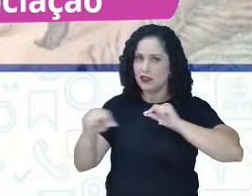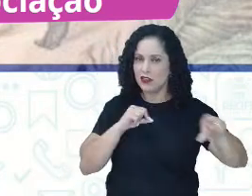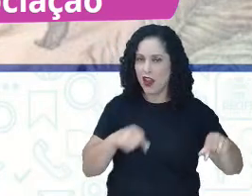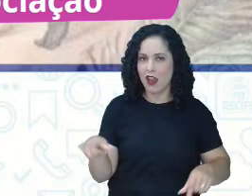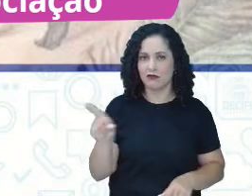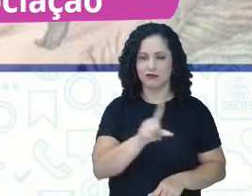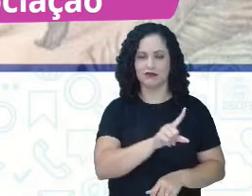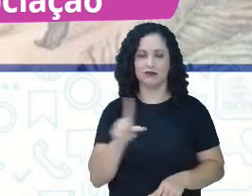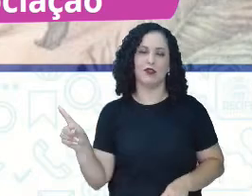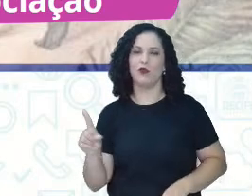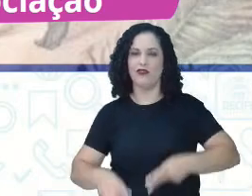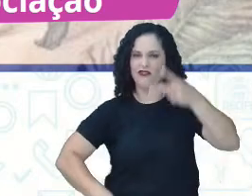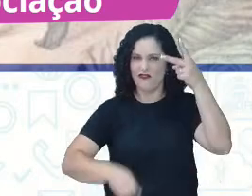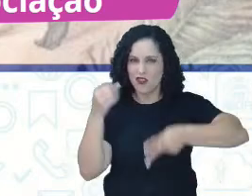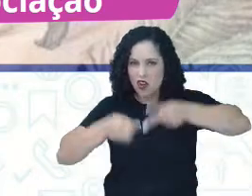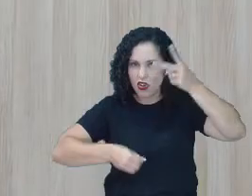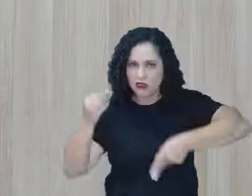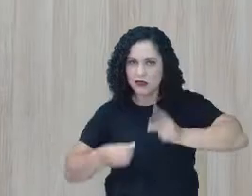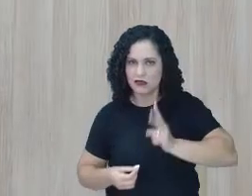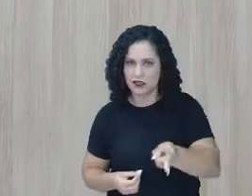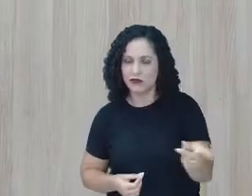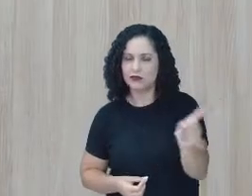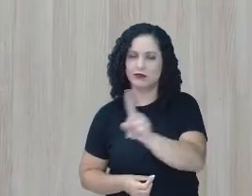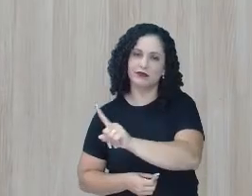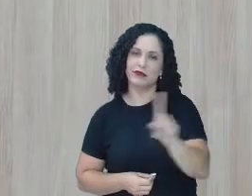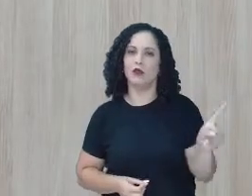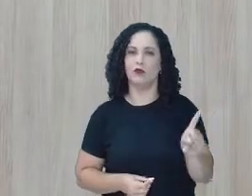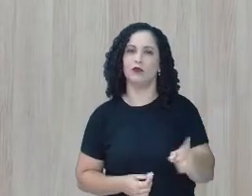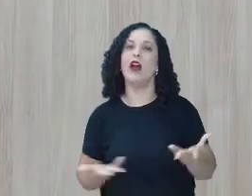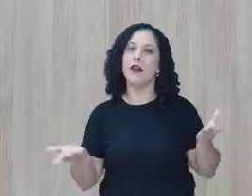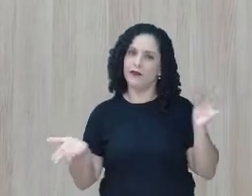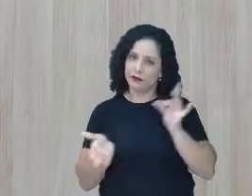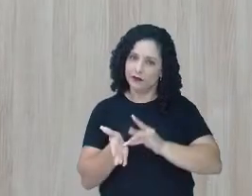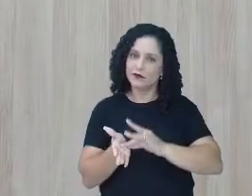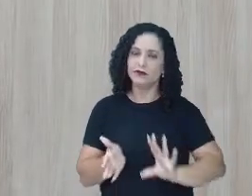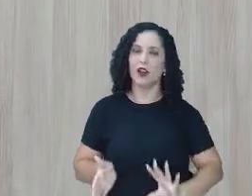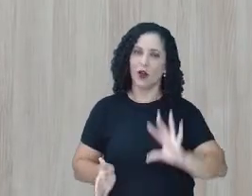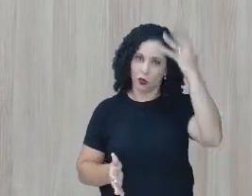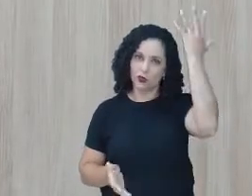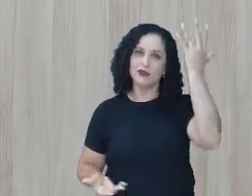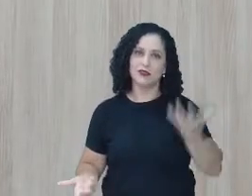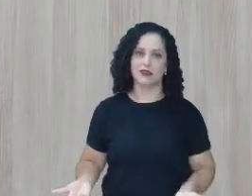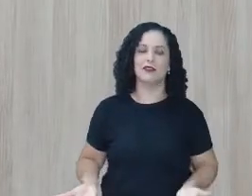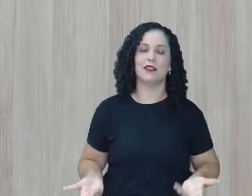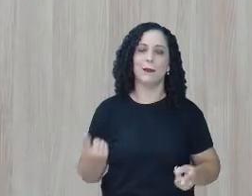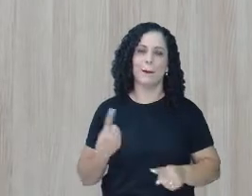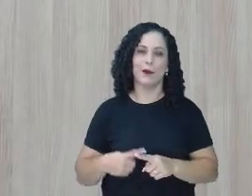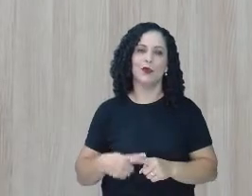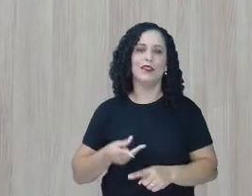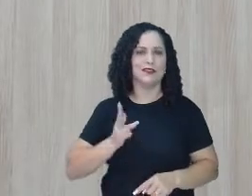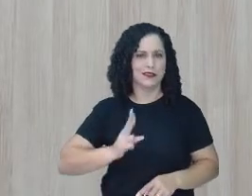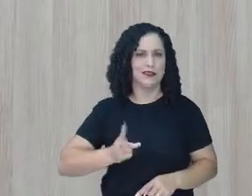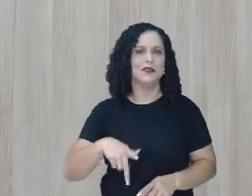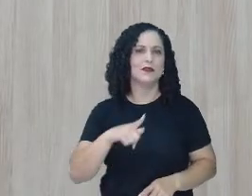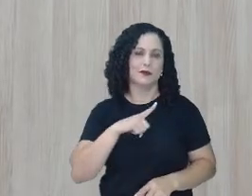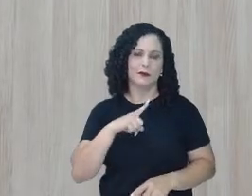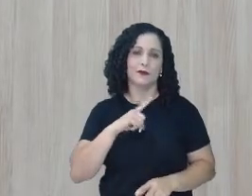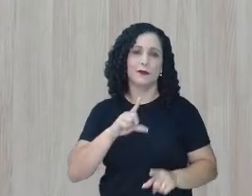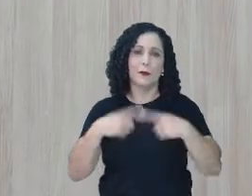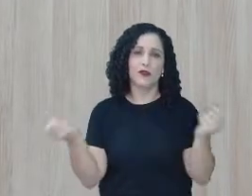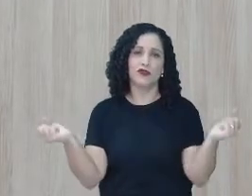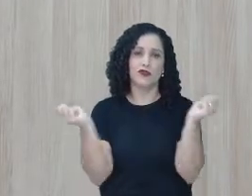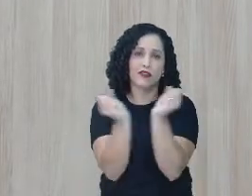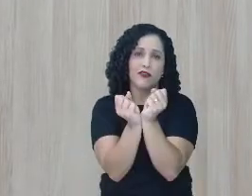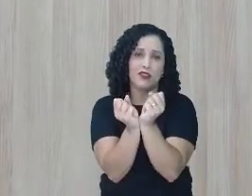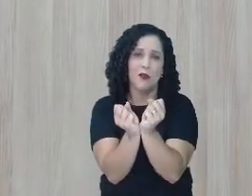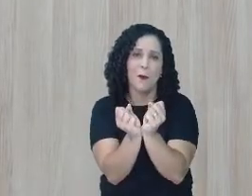ele usava de fato a violência, que infelizmente foi necessário, né? Então, eu digo infelizmente porque é sempre difícil a gente falar de violência, mas a escravidão por si